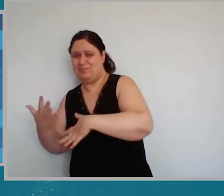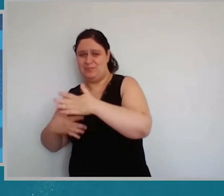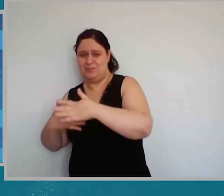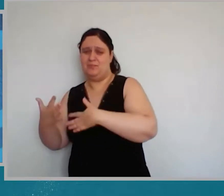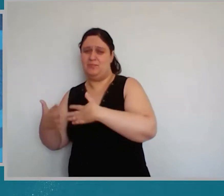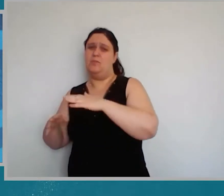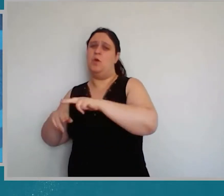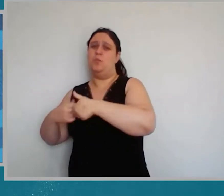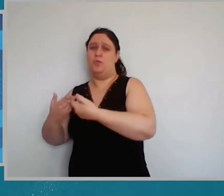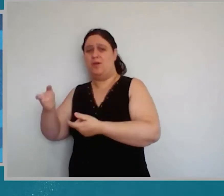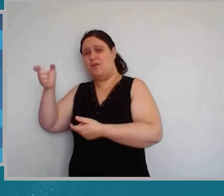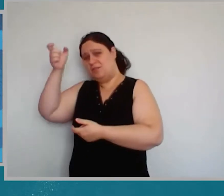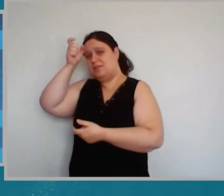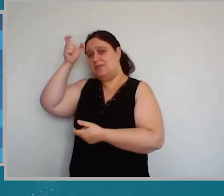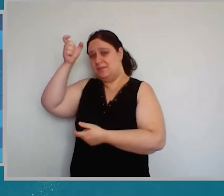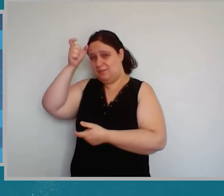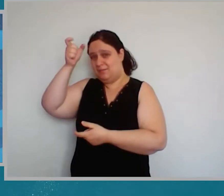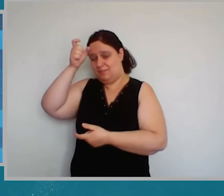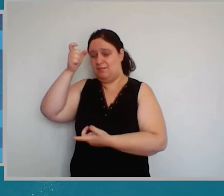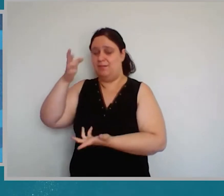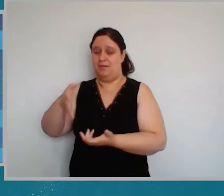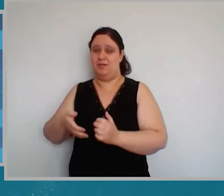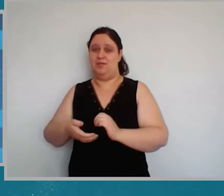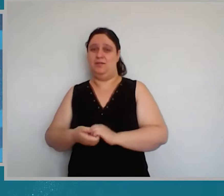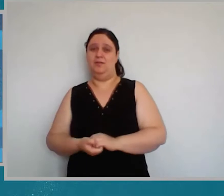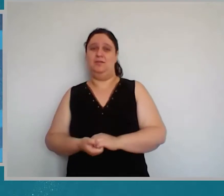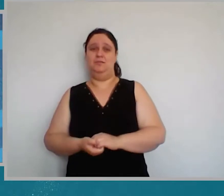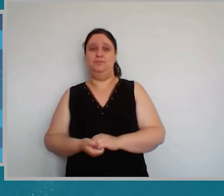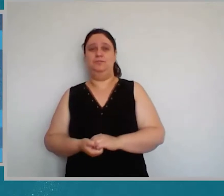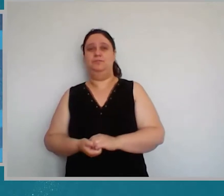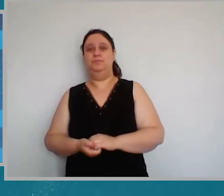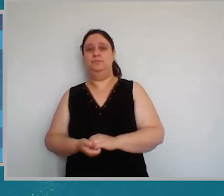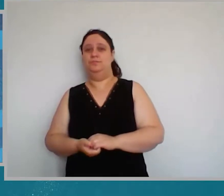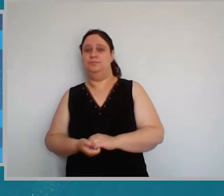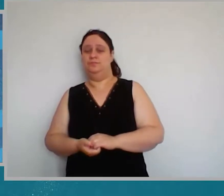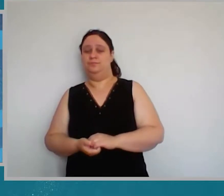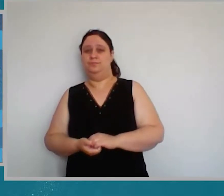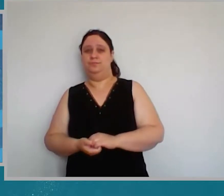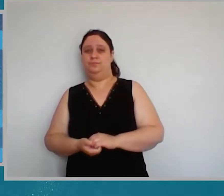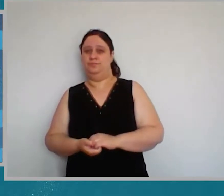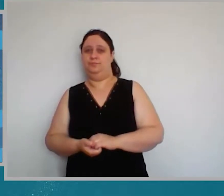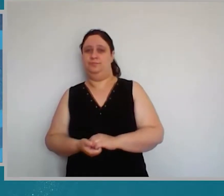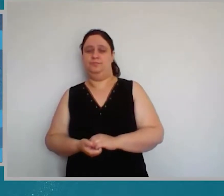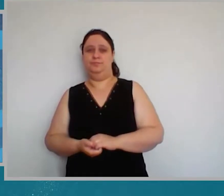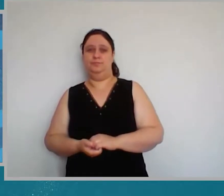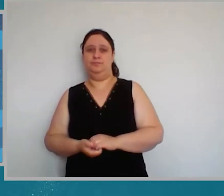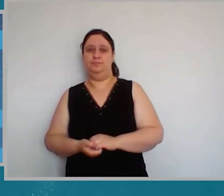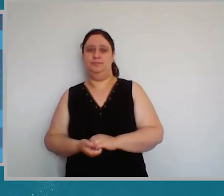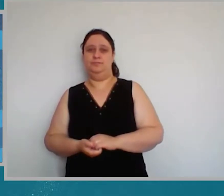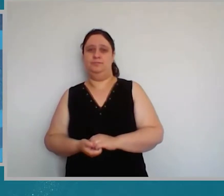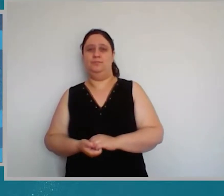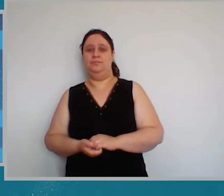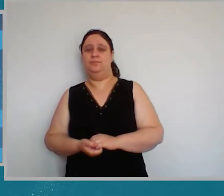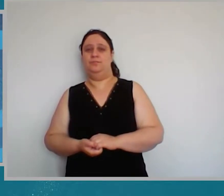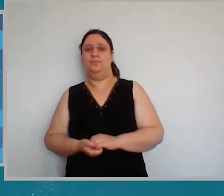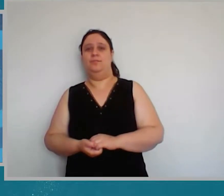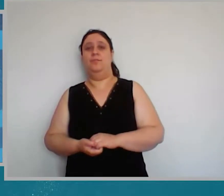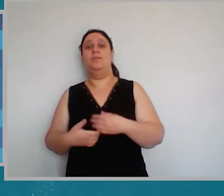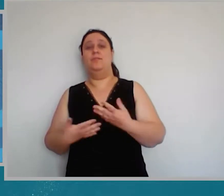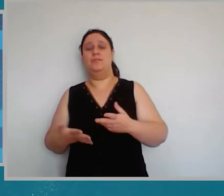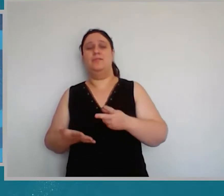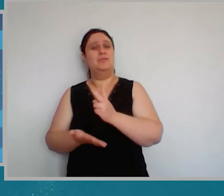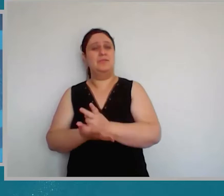causa da desobediência. Toda vez que nós não ficamos debaixo do reino de